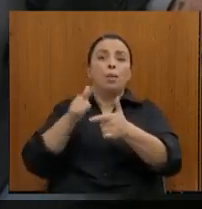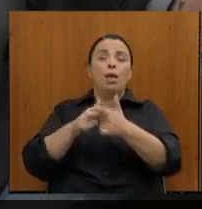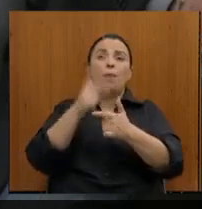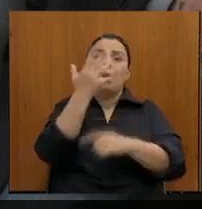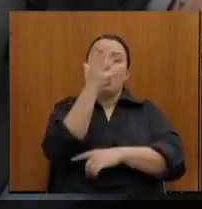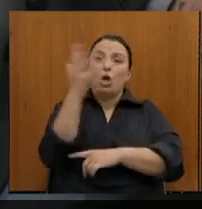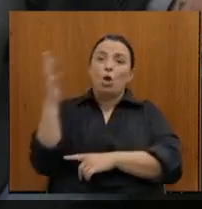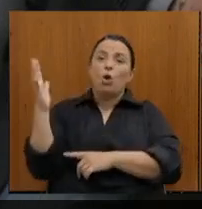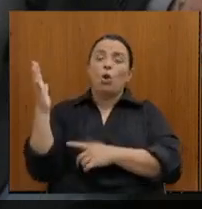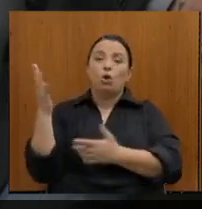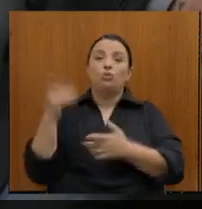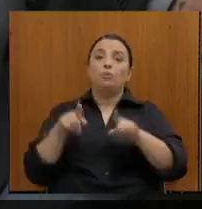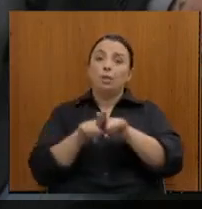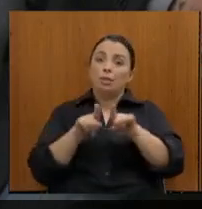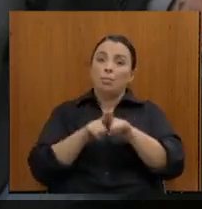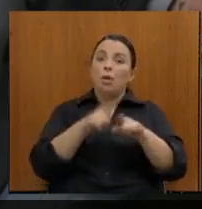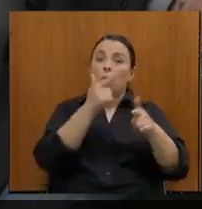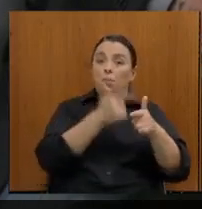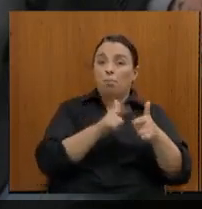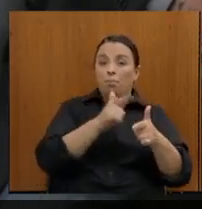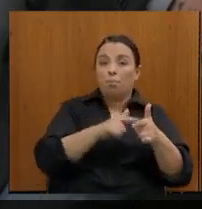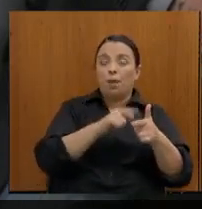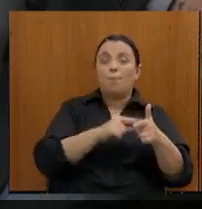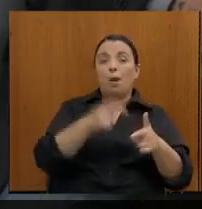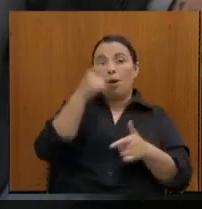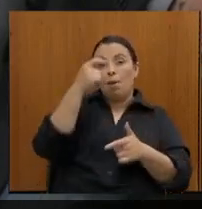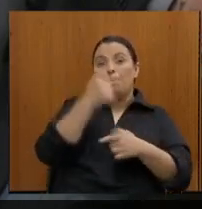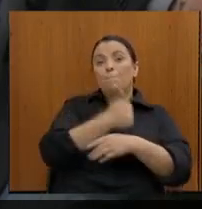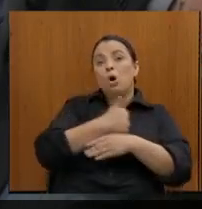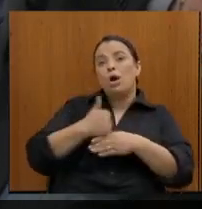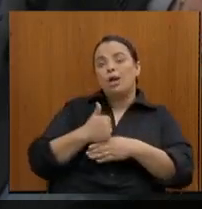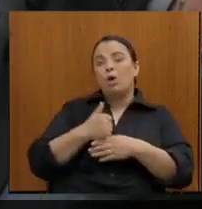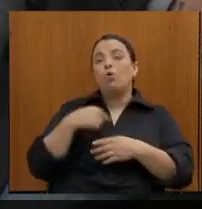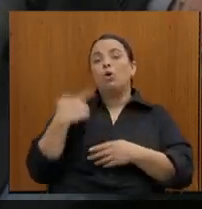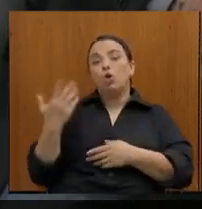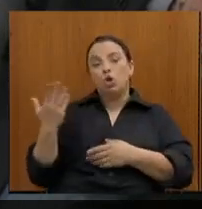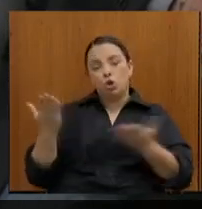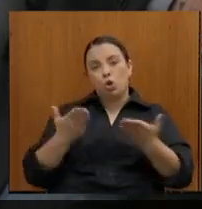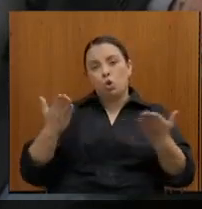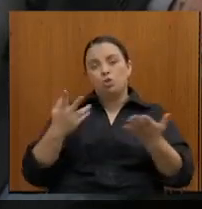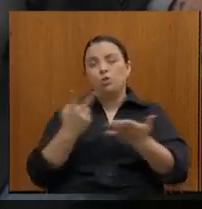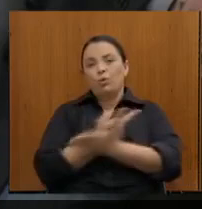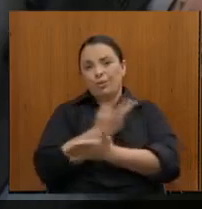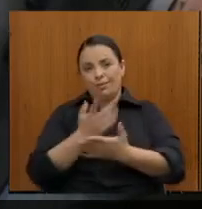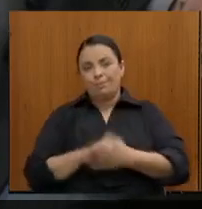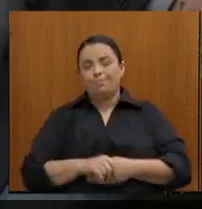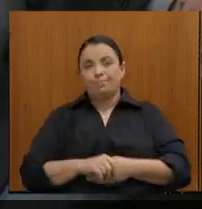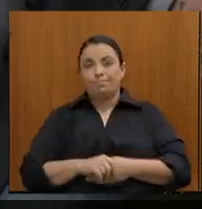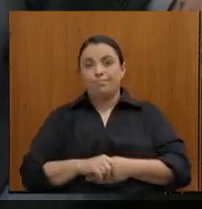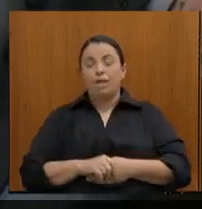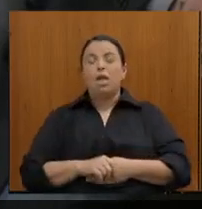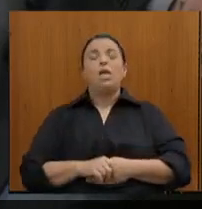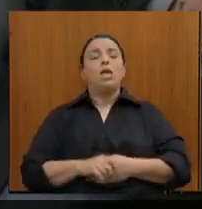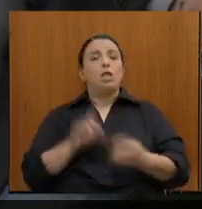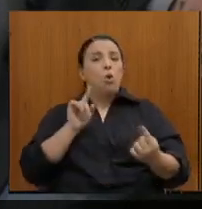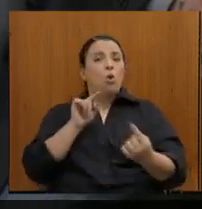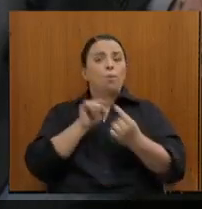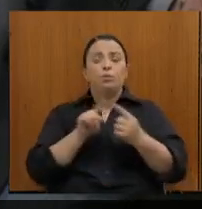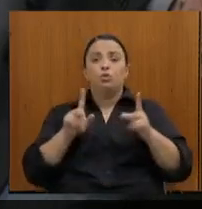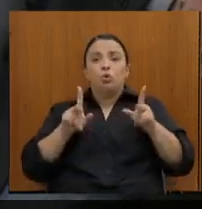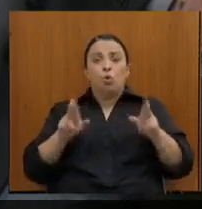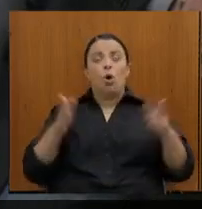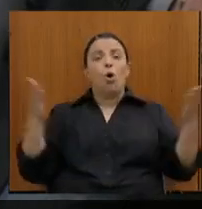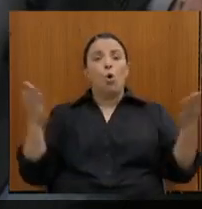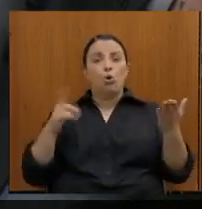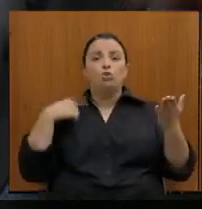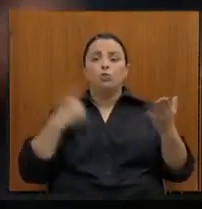vivendo e com o mesmo objetivo nós reunimos hoje neste debate